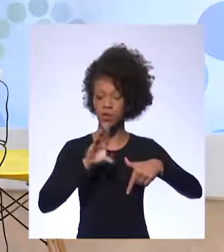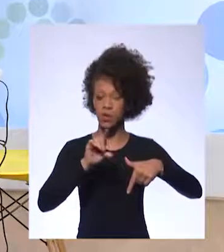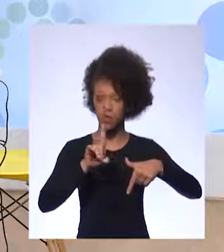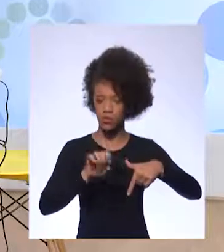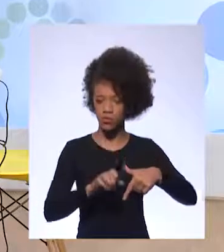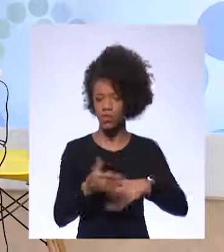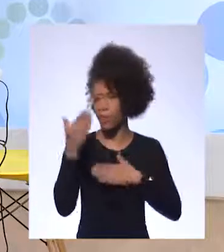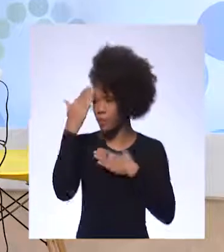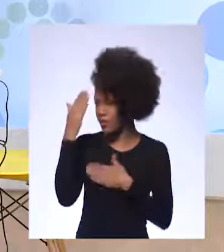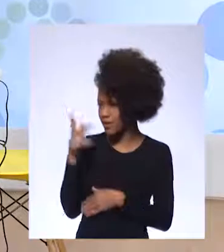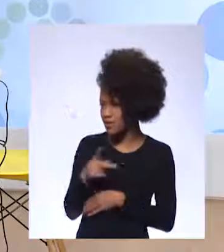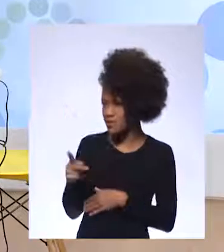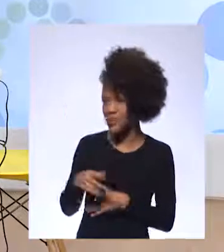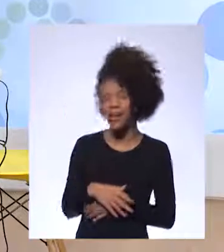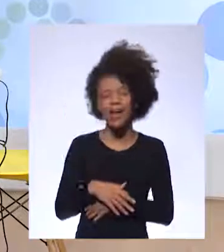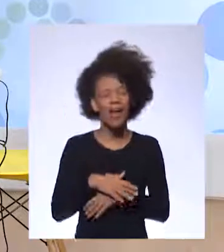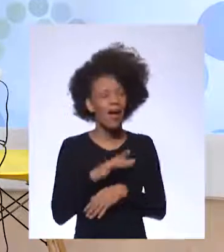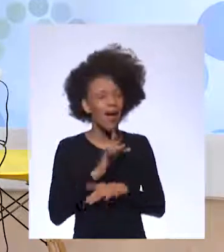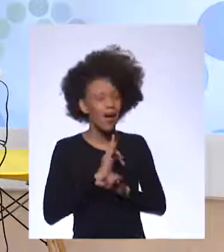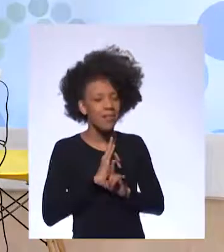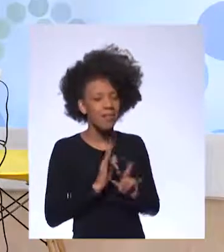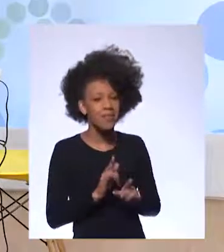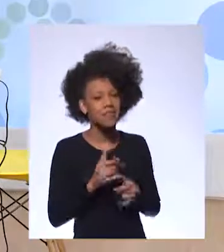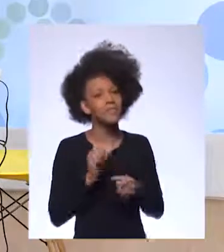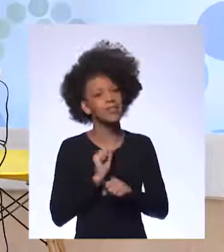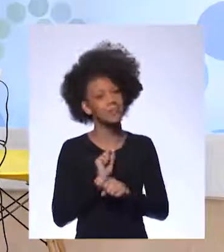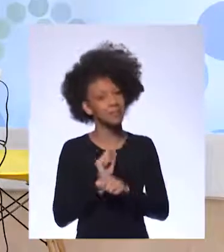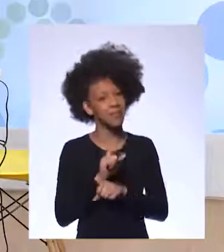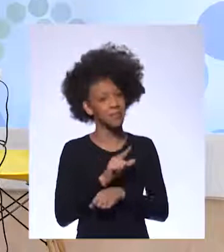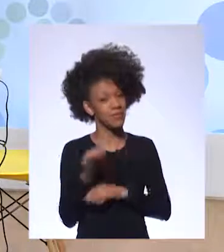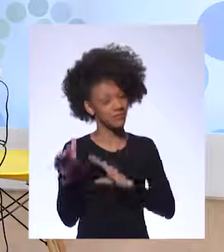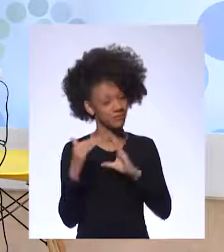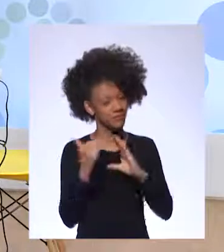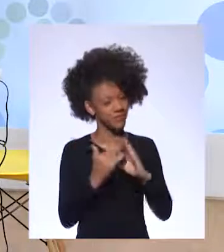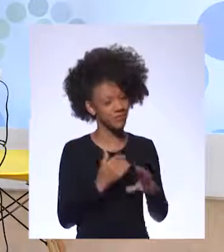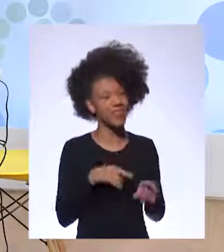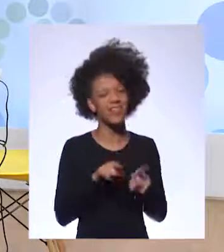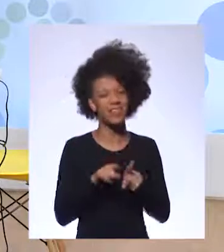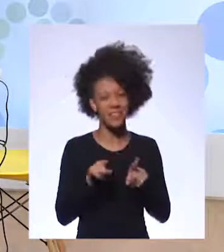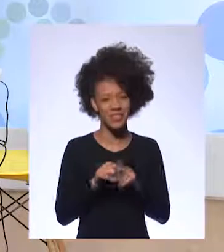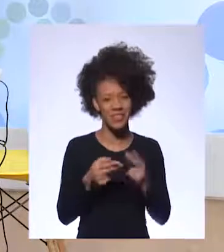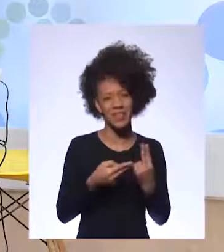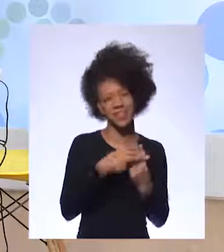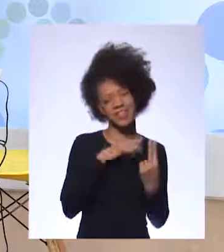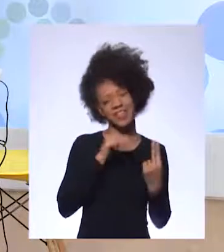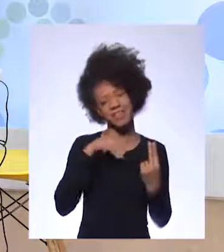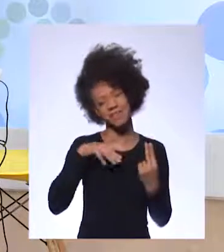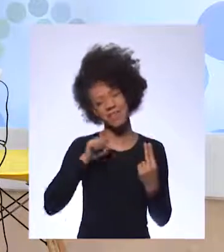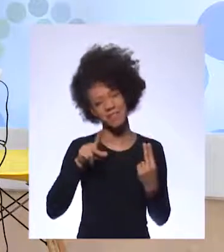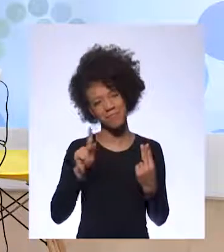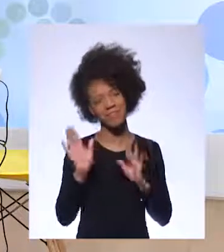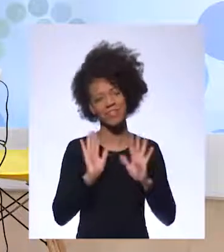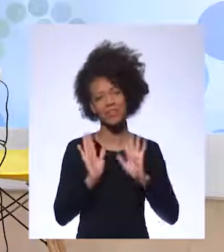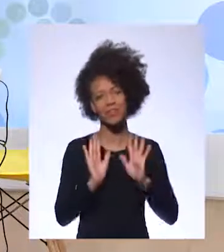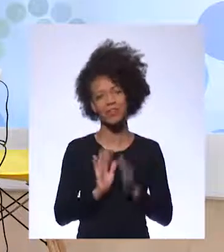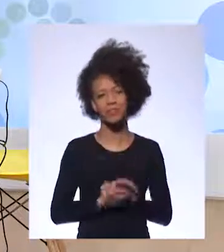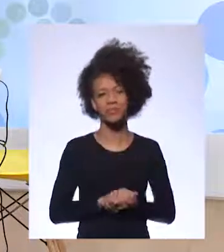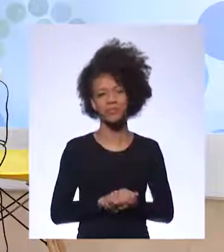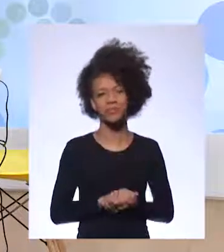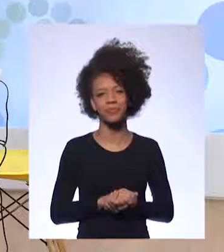prolongada a professora Janaína adorei turma espera receber viu eu também quero ver vocês lá na hashtag eu não sei lá SP tchau